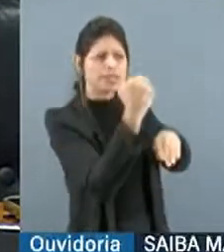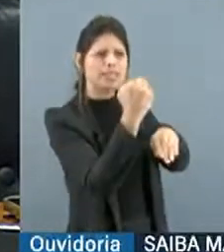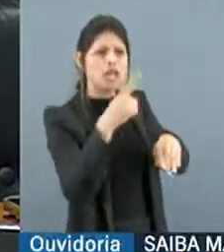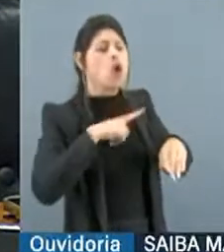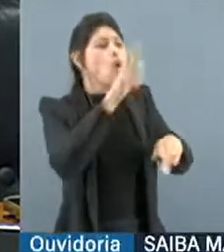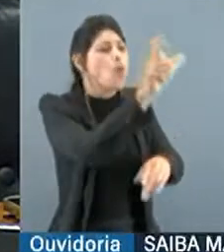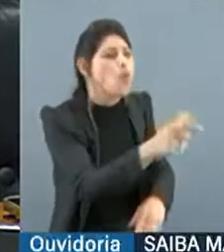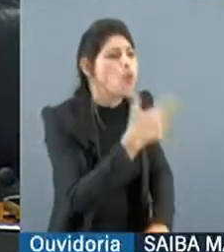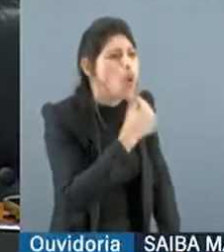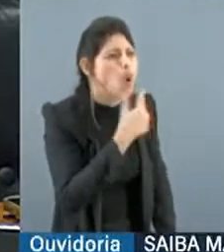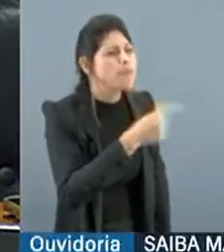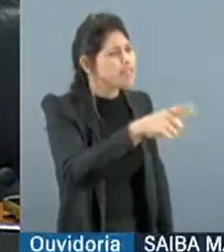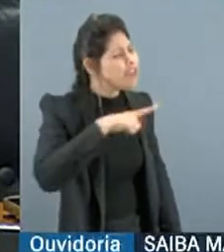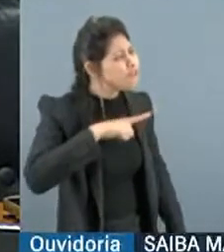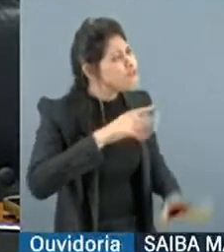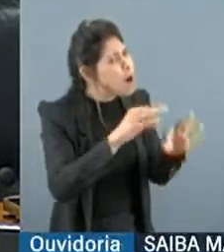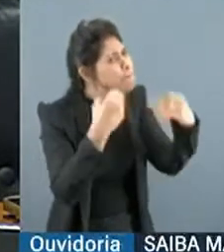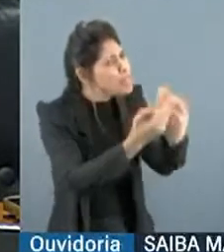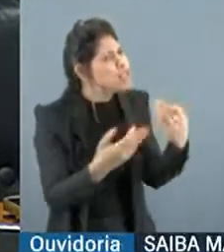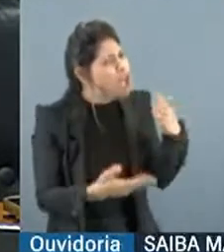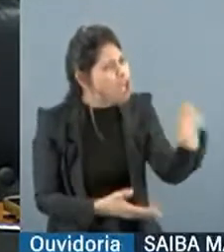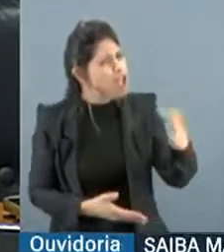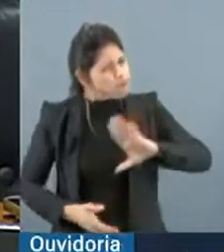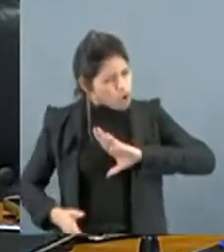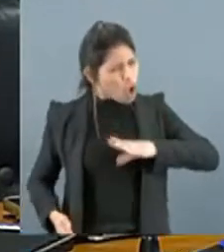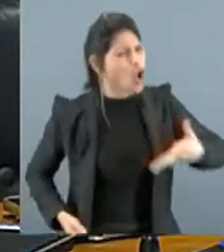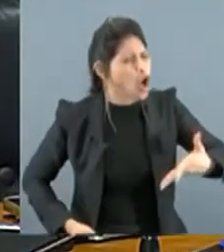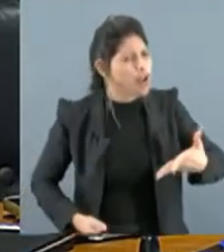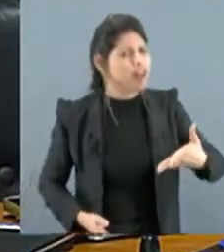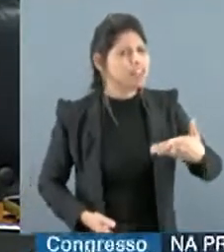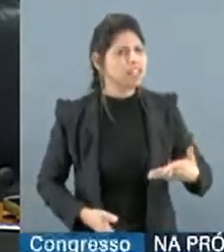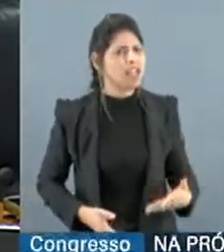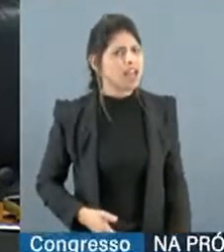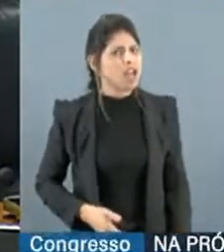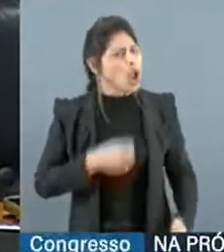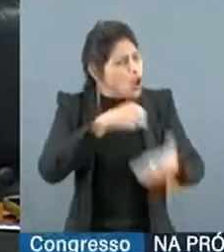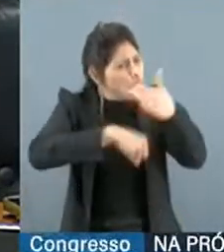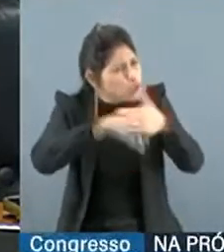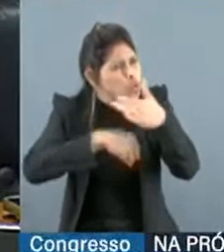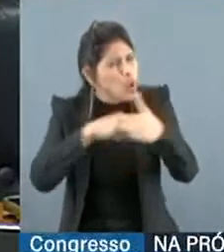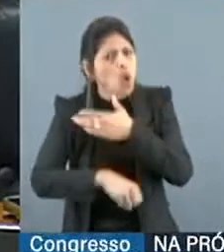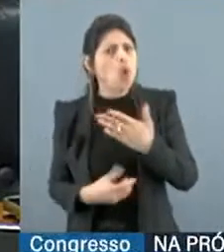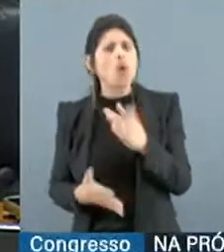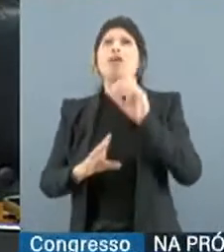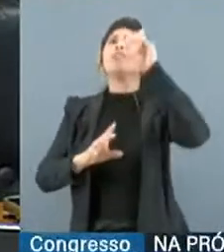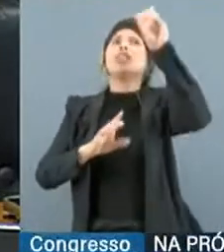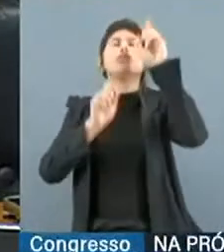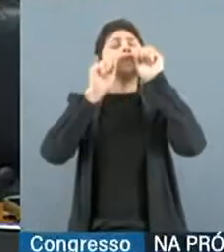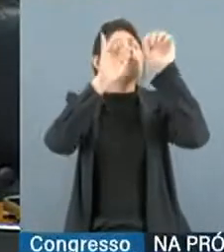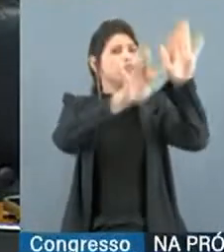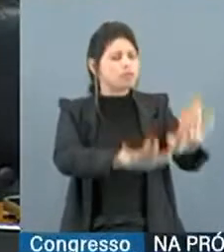família, que está aí, que foi para o fronte, tanto de folga, de férias. Deus abençoe essa nação. Muito obrigado, senhor.